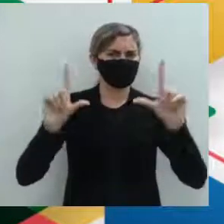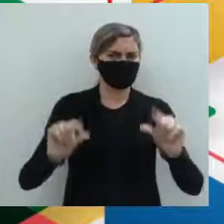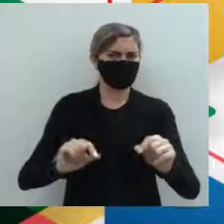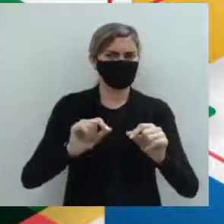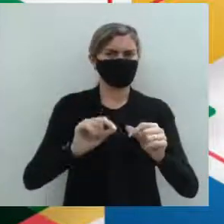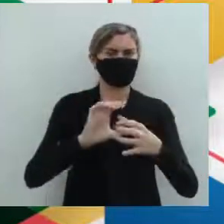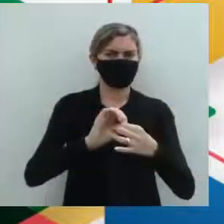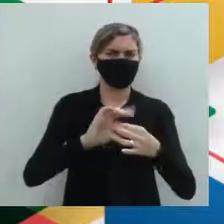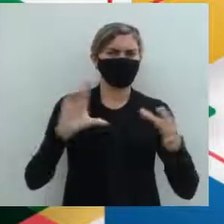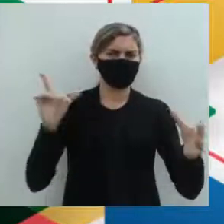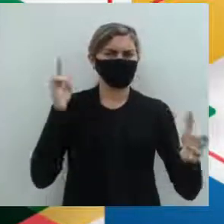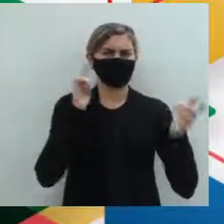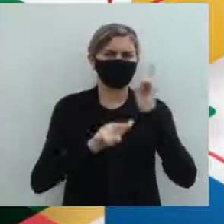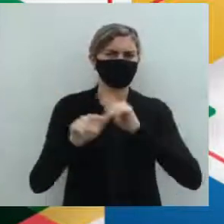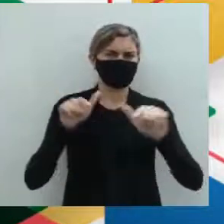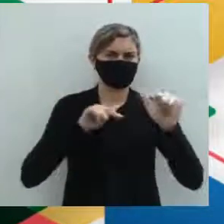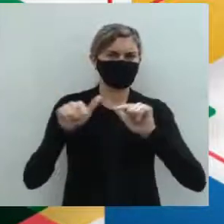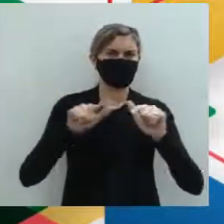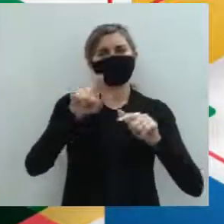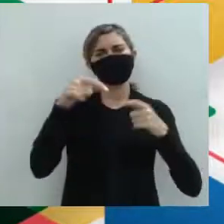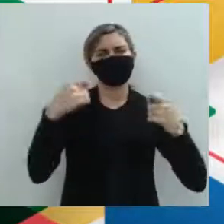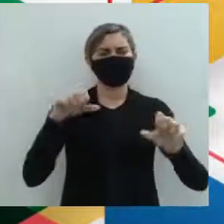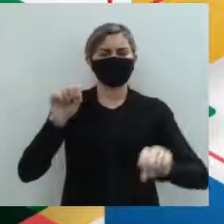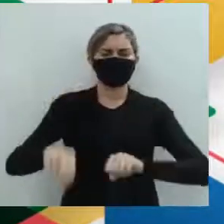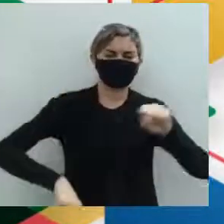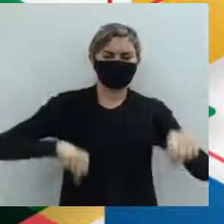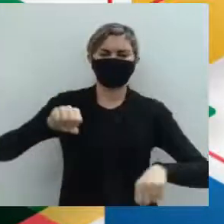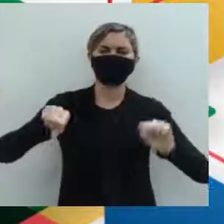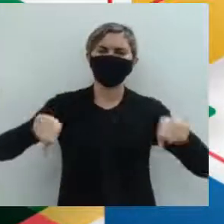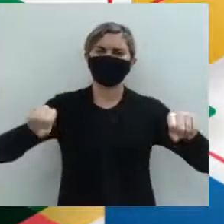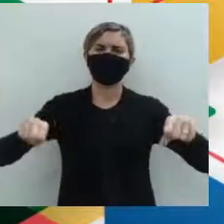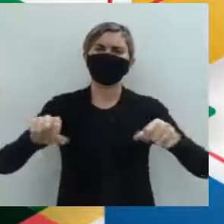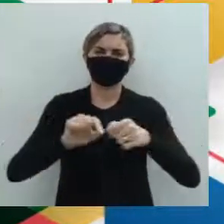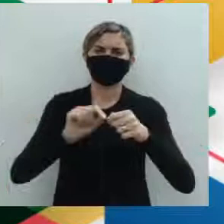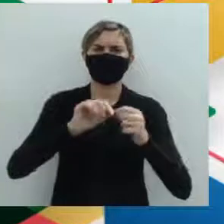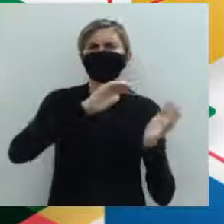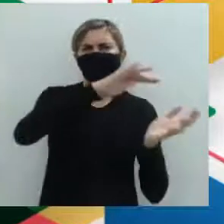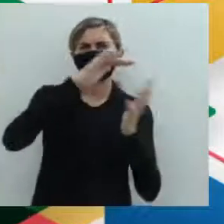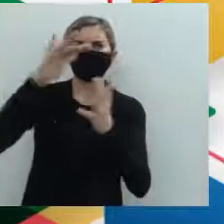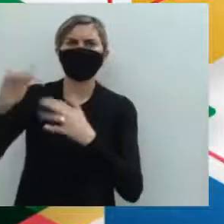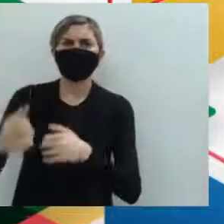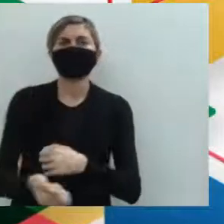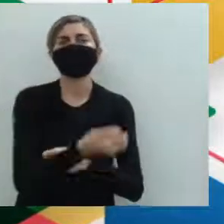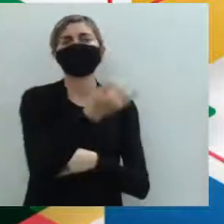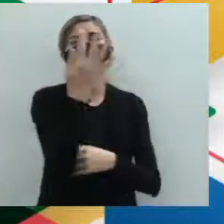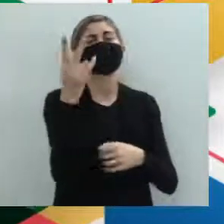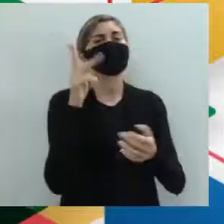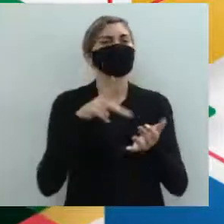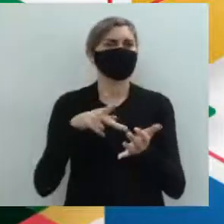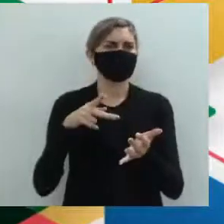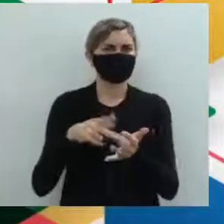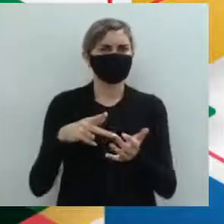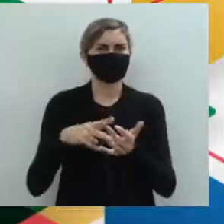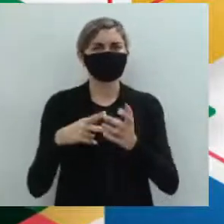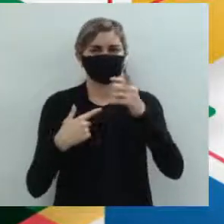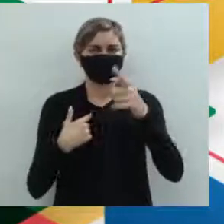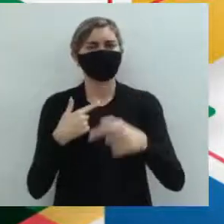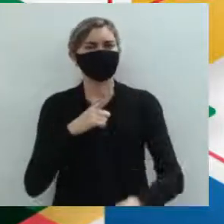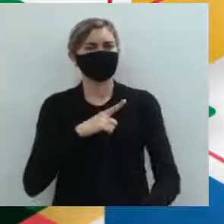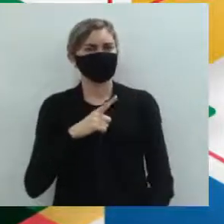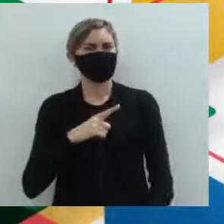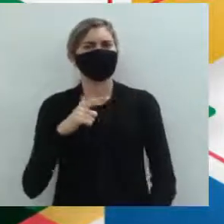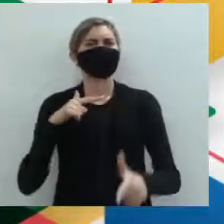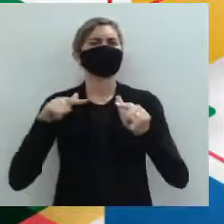democracia para a conquista do trabalho, né? Você precisa de uma bicicleta, de uma moto para você fazer entrega, quando na verdade a gente vai ter